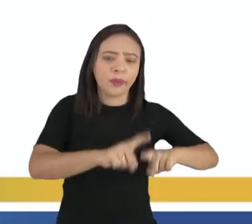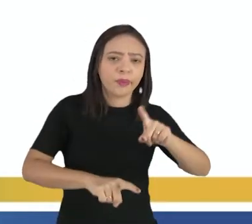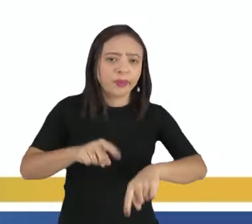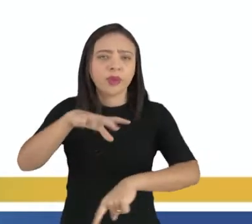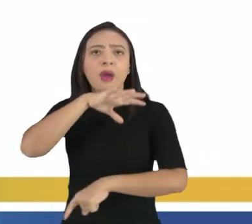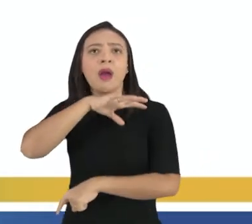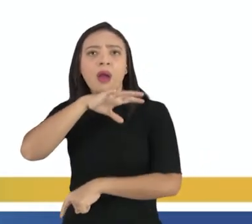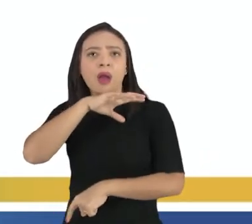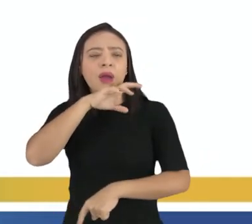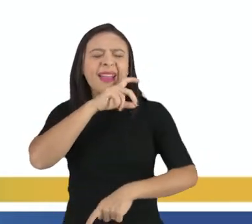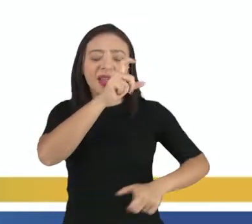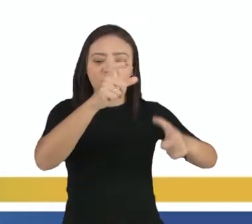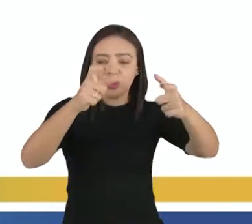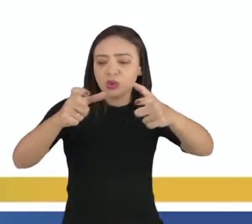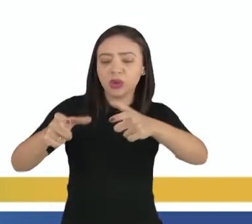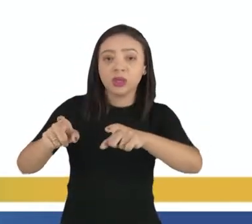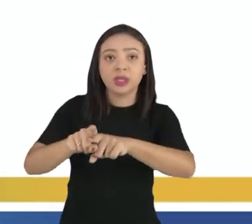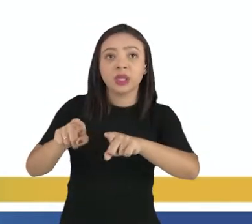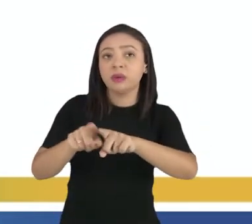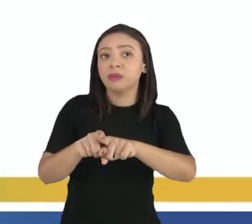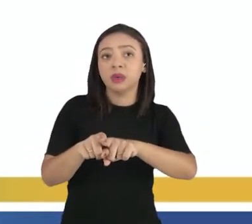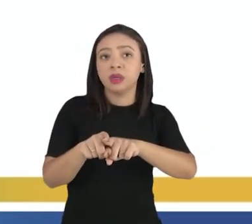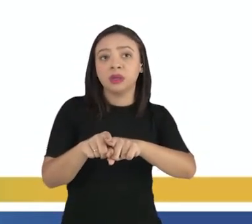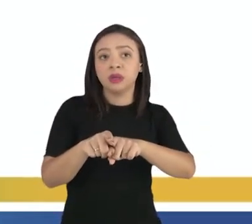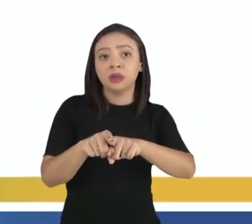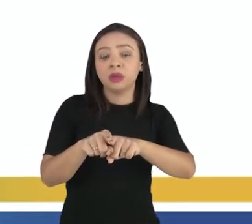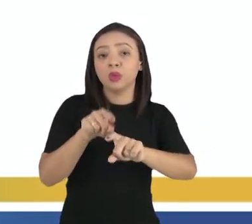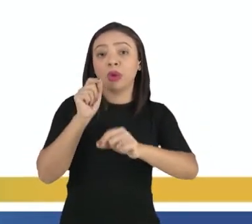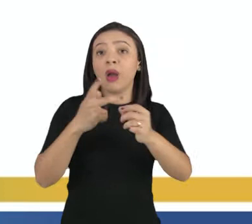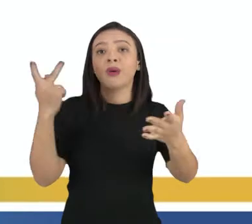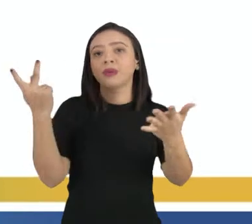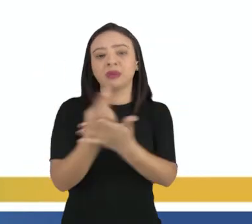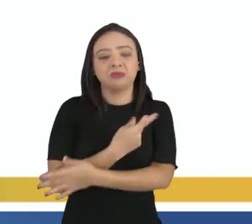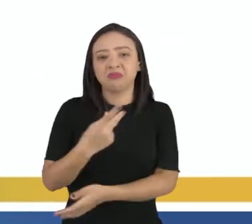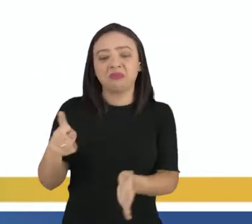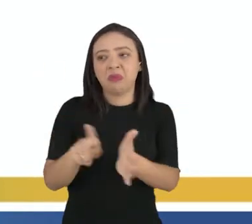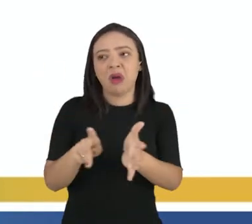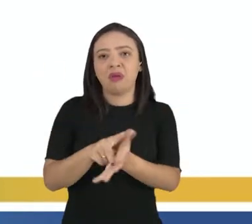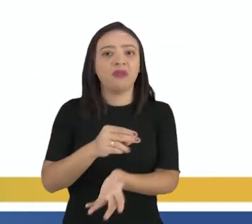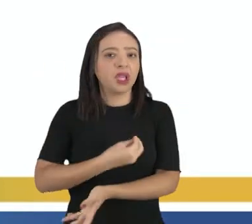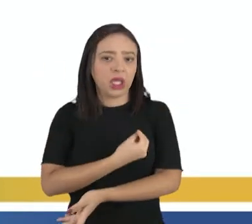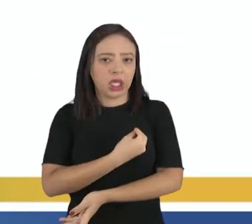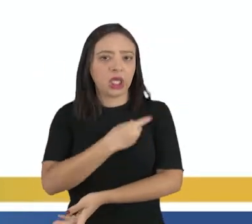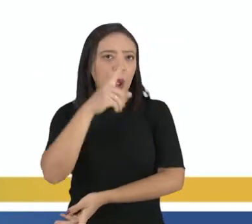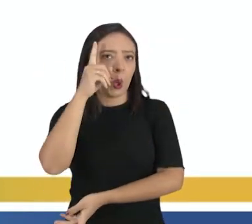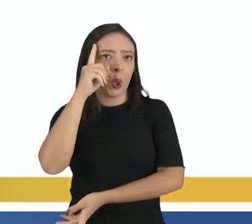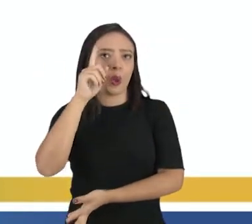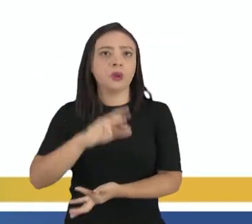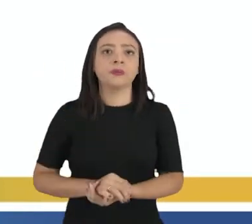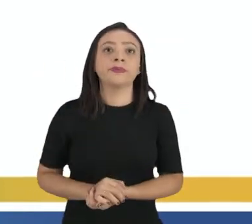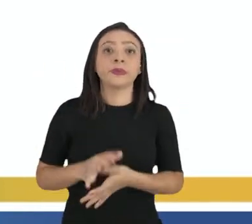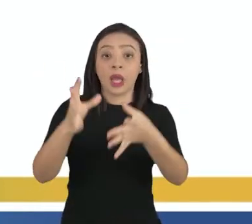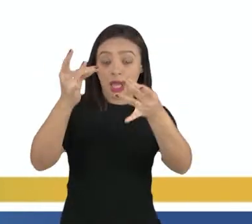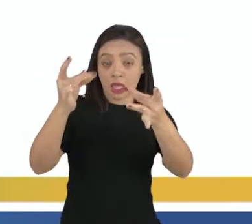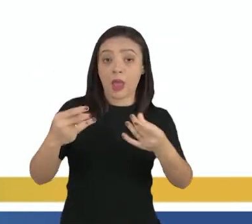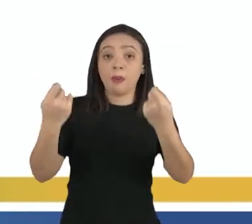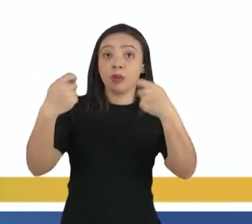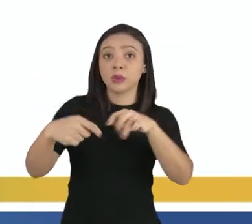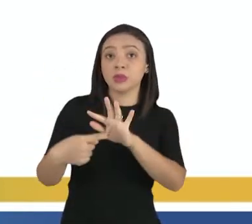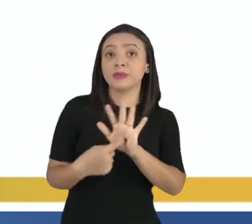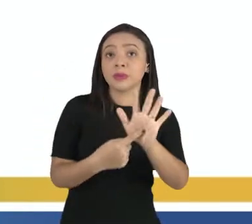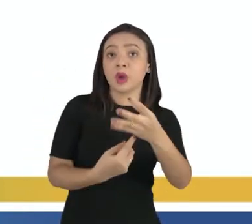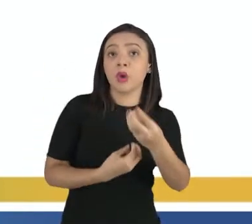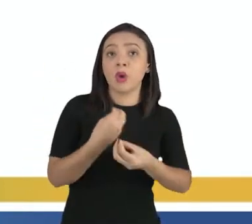animal lugar ou mesmo em determinado acontecimento do cotidiano a descrição pode ser